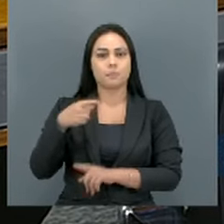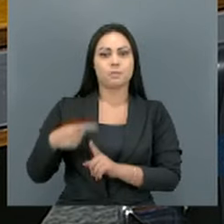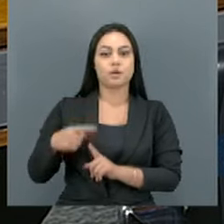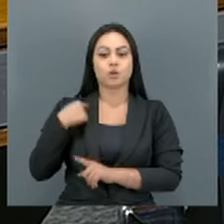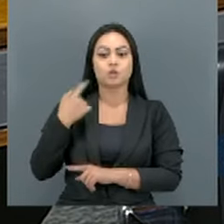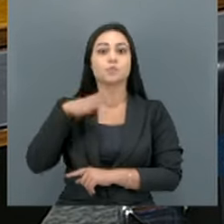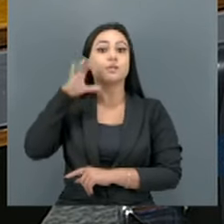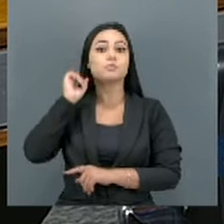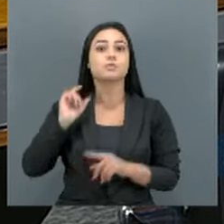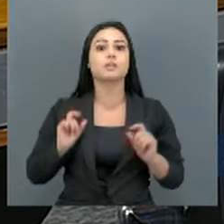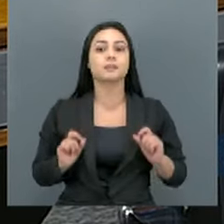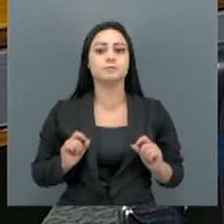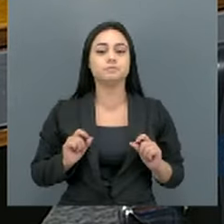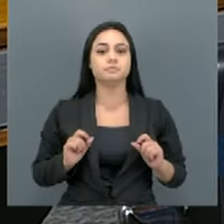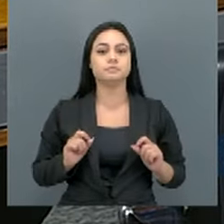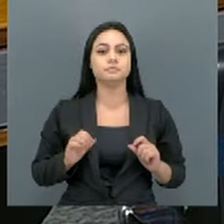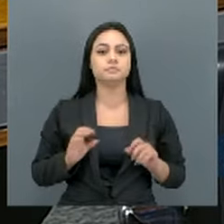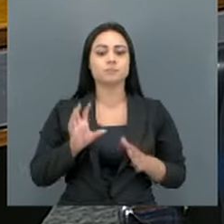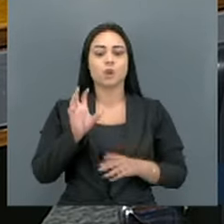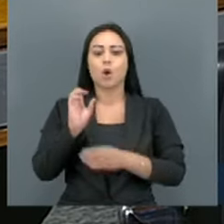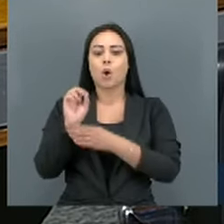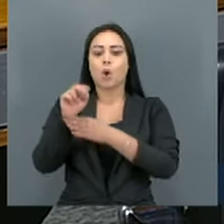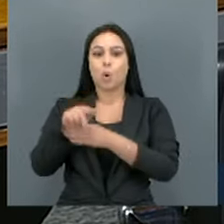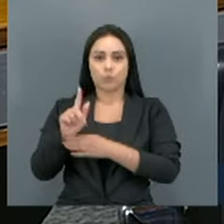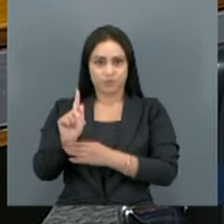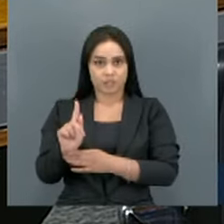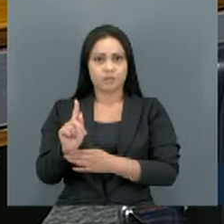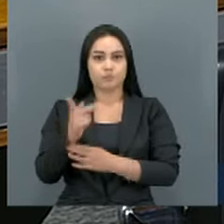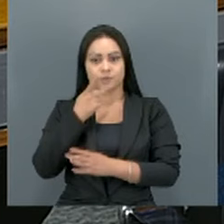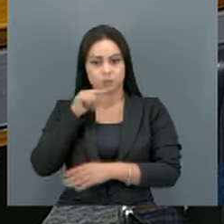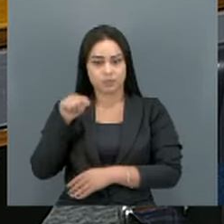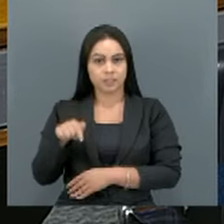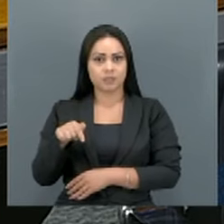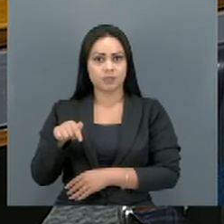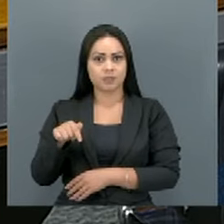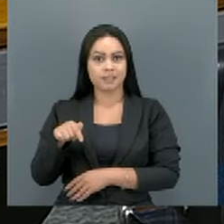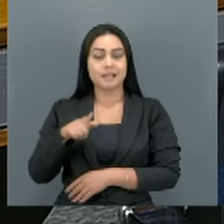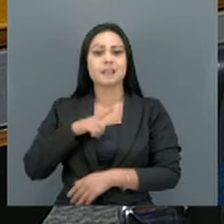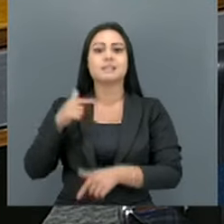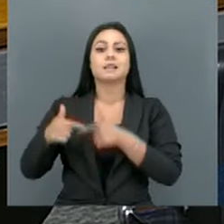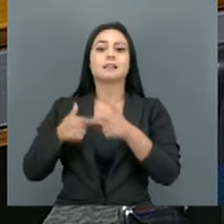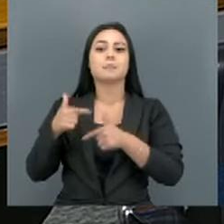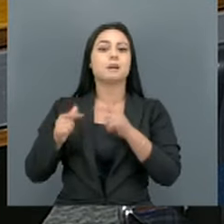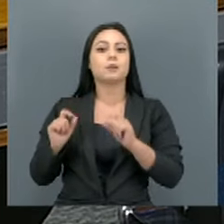ouviu ONGs que o senhor citou aí, que diz que tem trabalho com